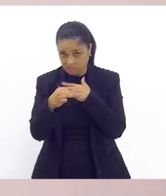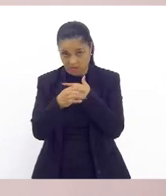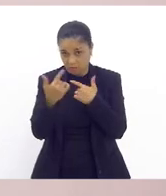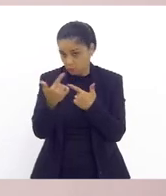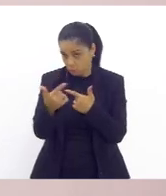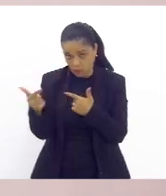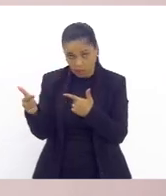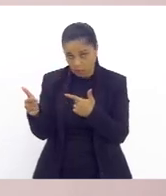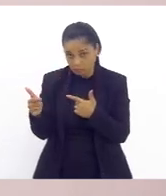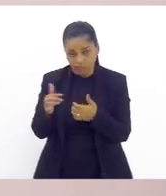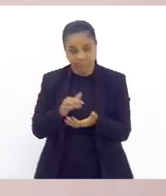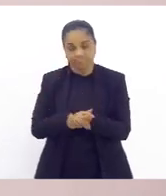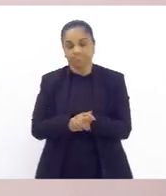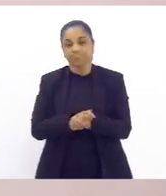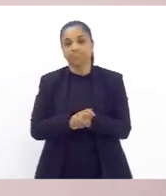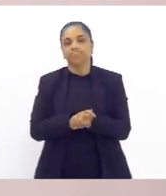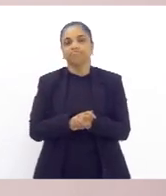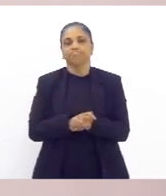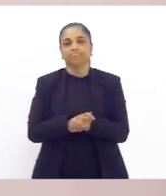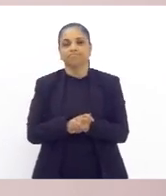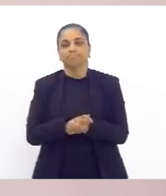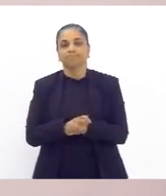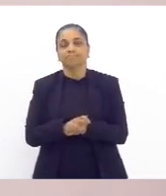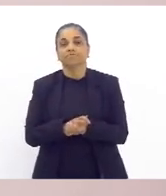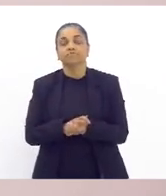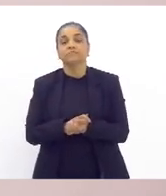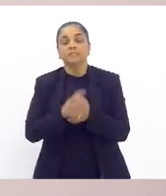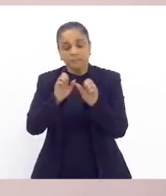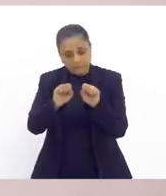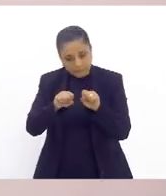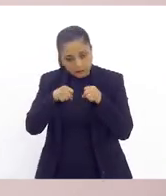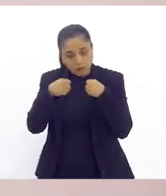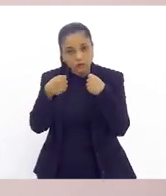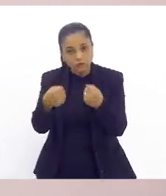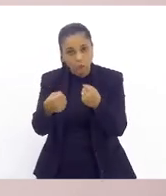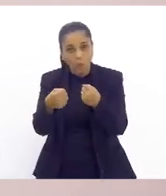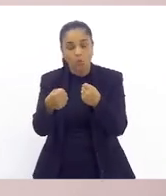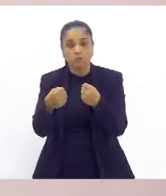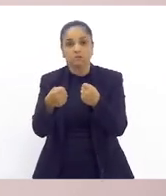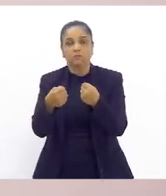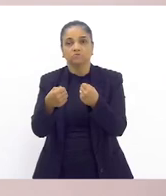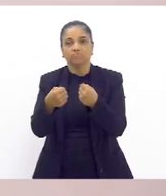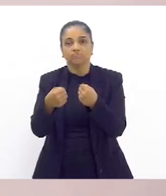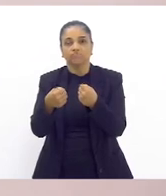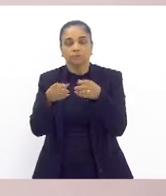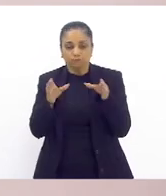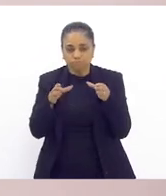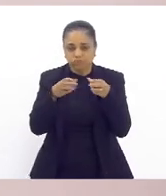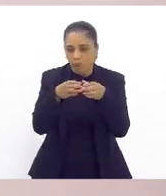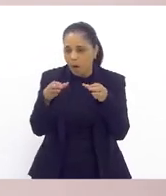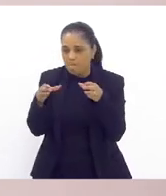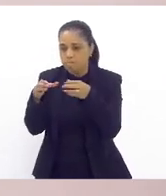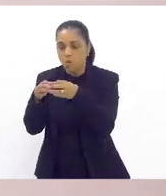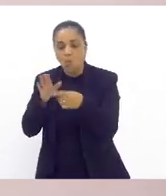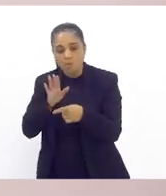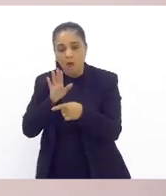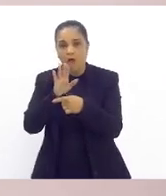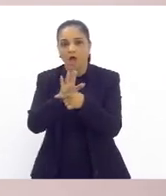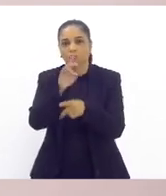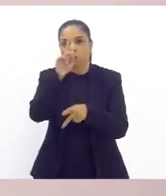não temos para que em vídeos esforços no sentido de fazer mutirões para atender as pessoas